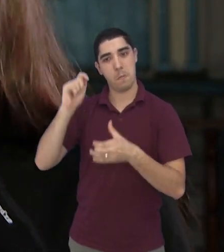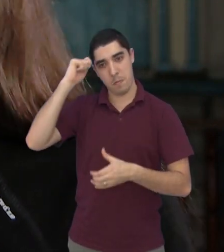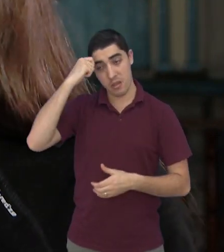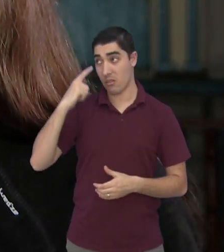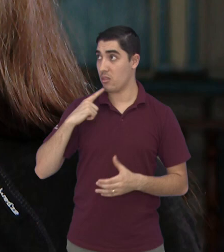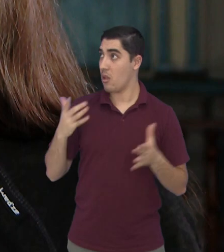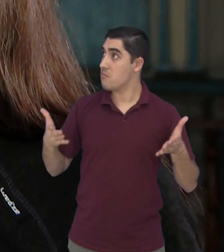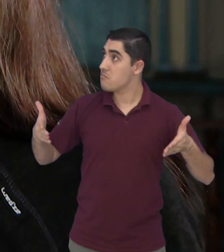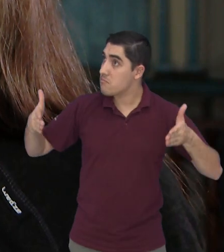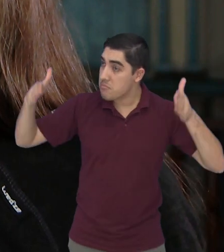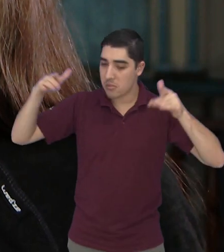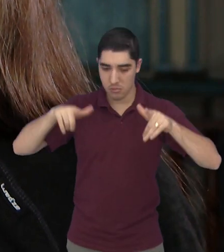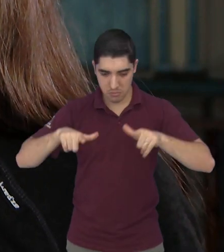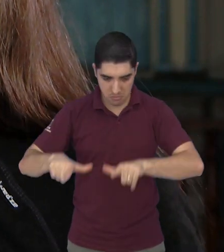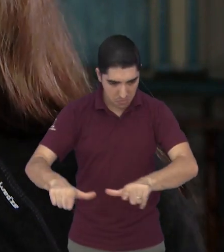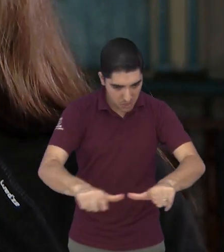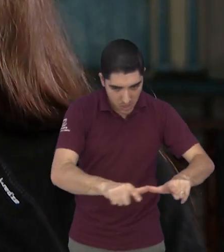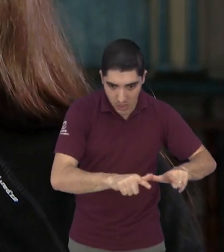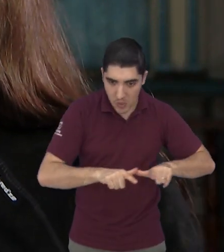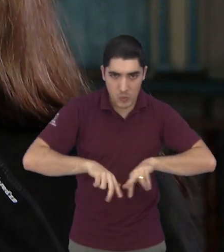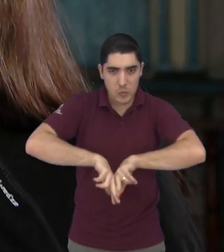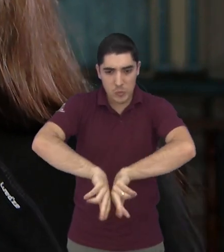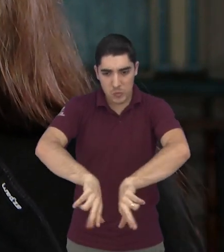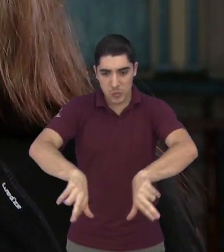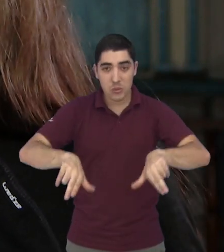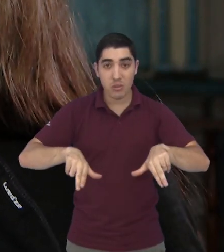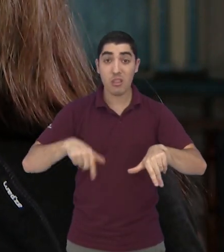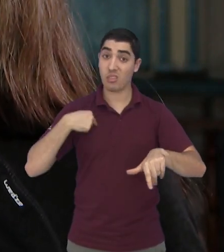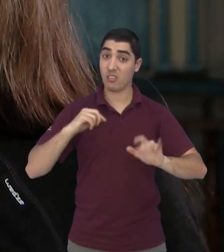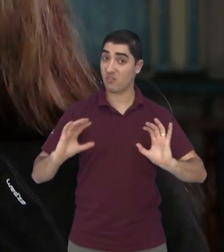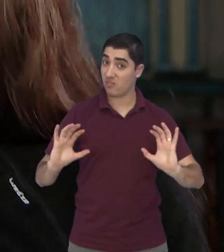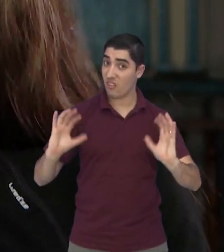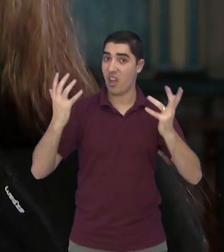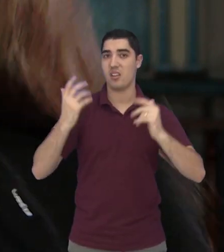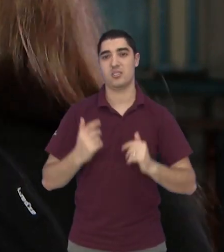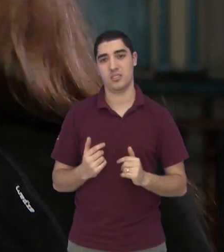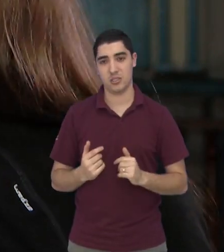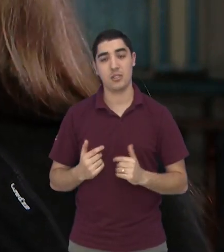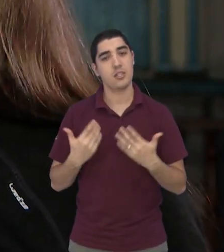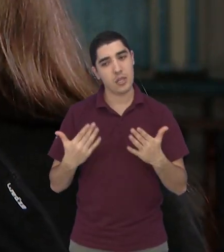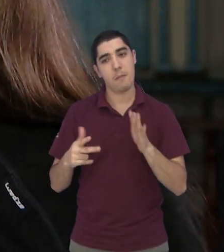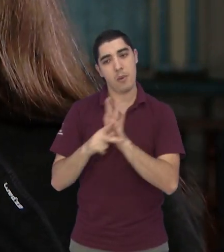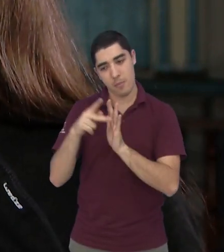paredes, seus pisos, entre seus festejos. Então ela é